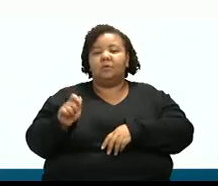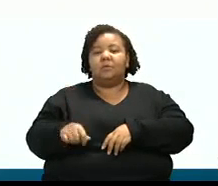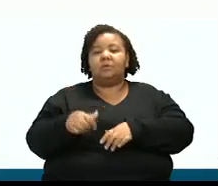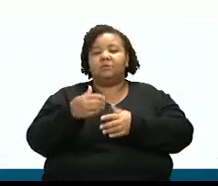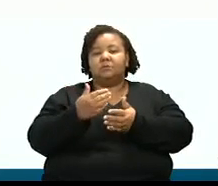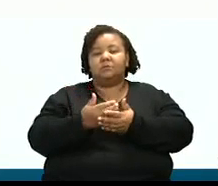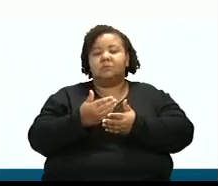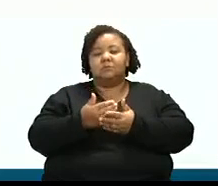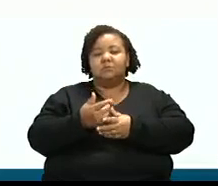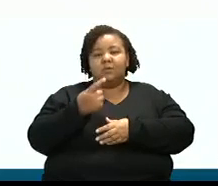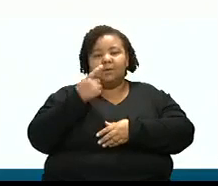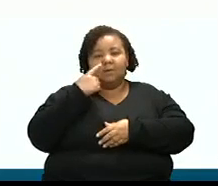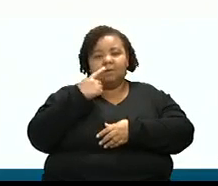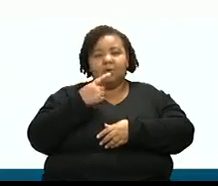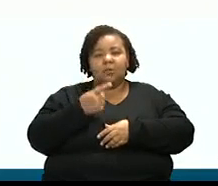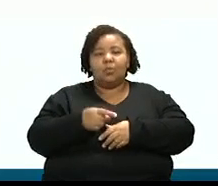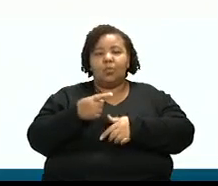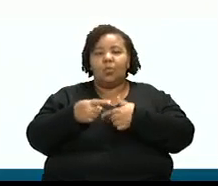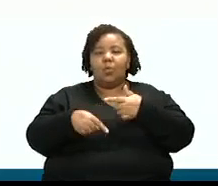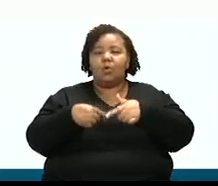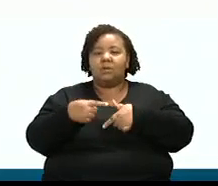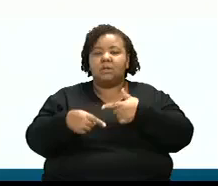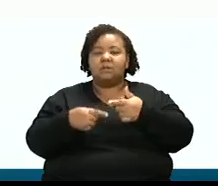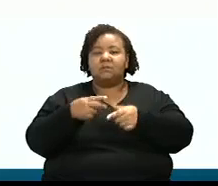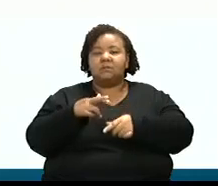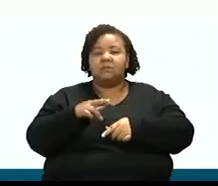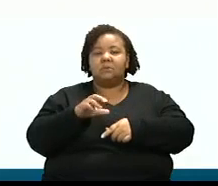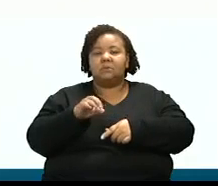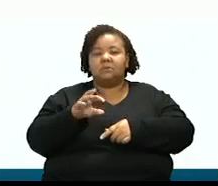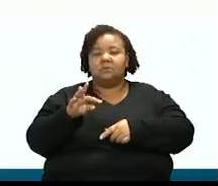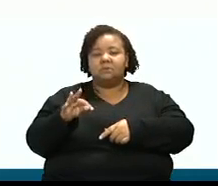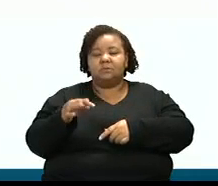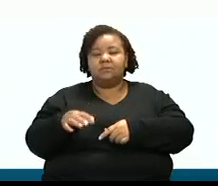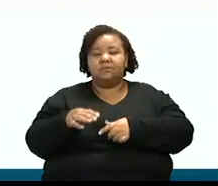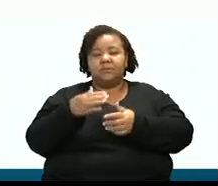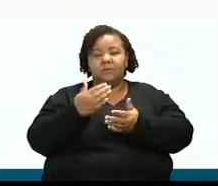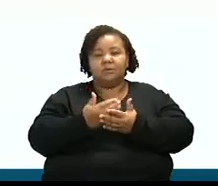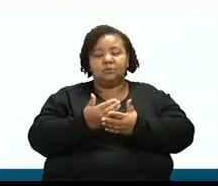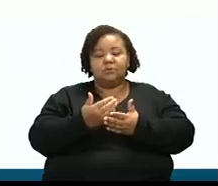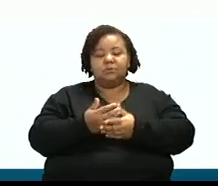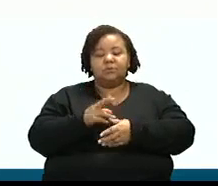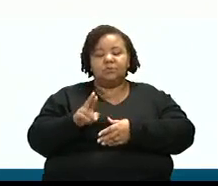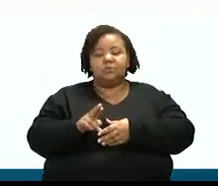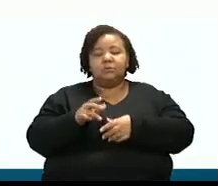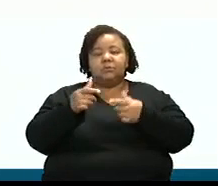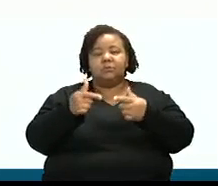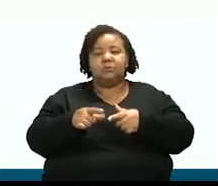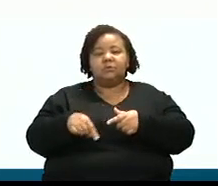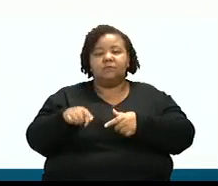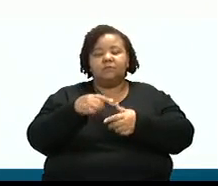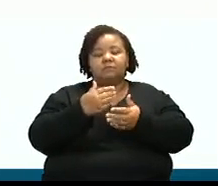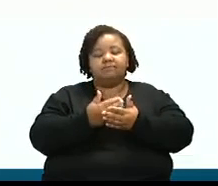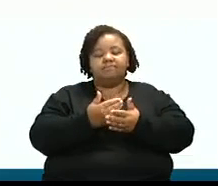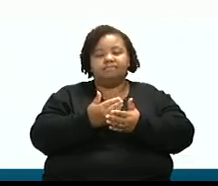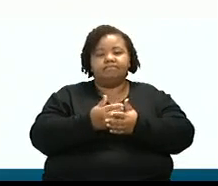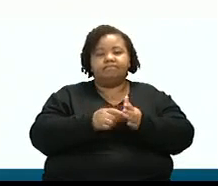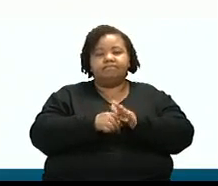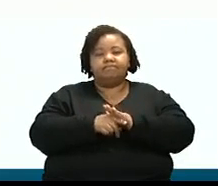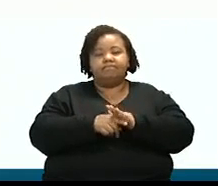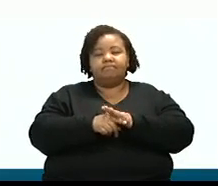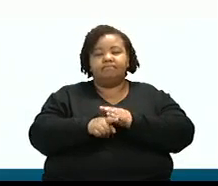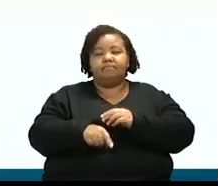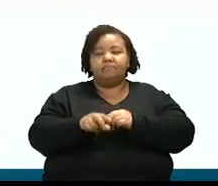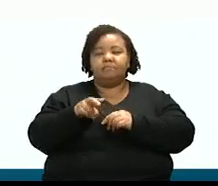avaliando o rotacional. Então, eu estudo o vetor rotacional e aplico no ponto em que eu quero investigar. Se for